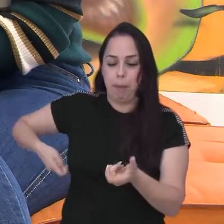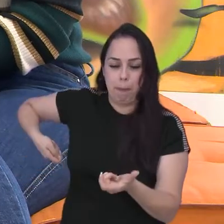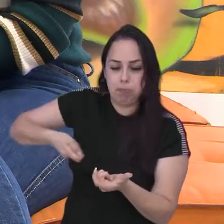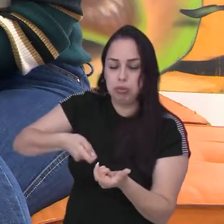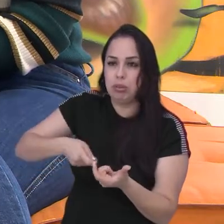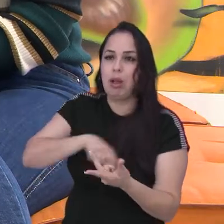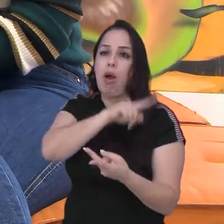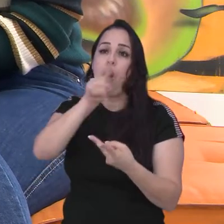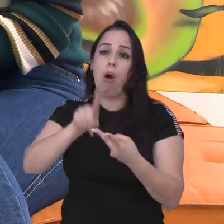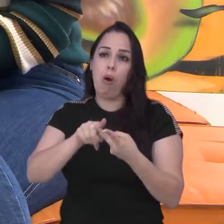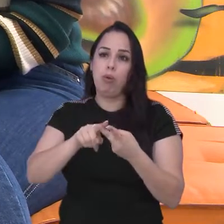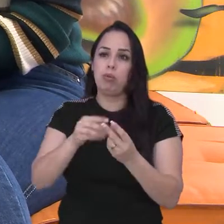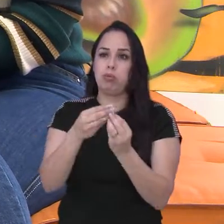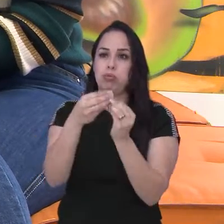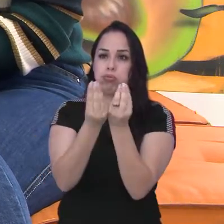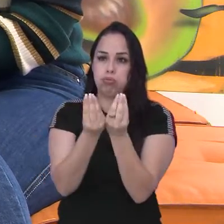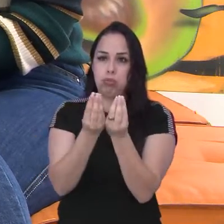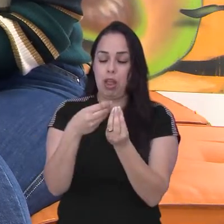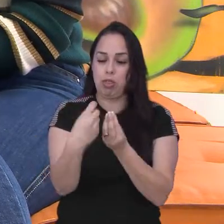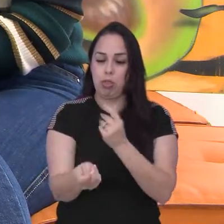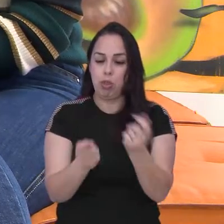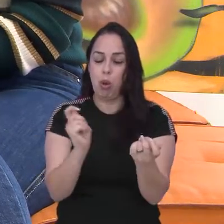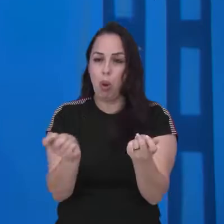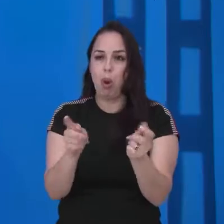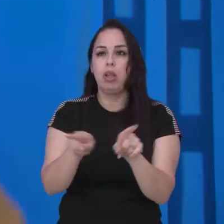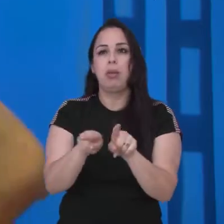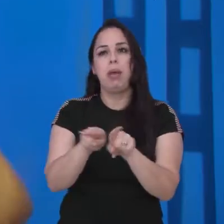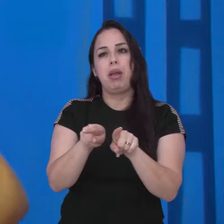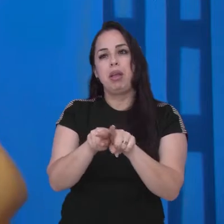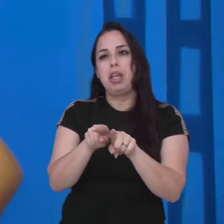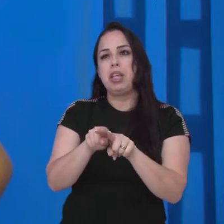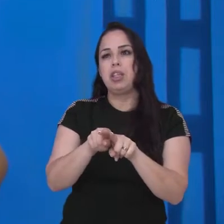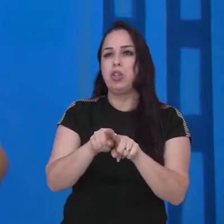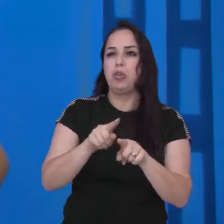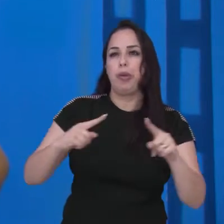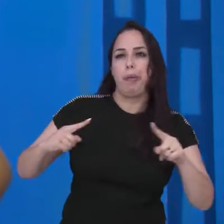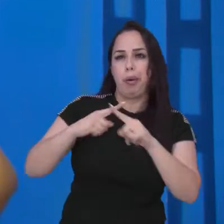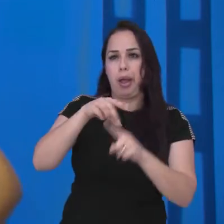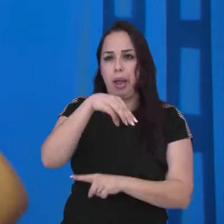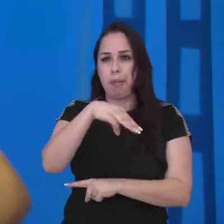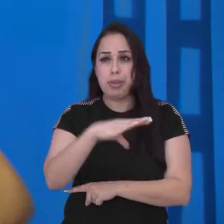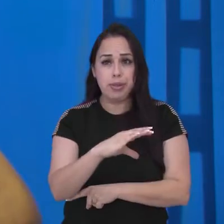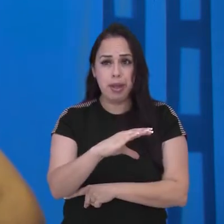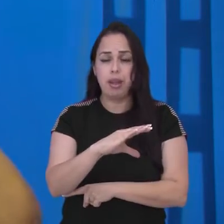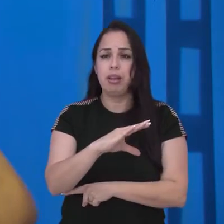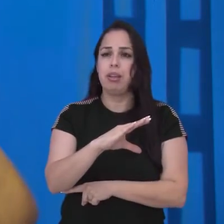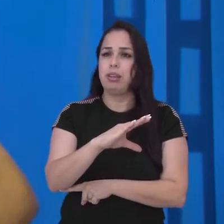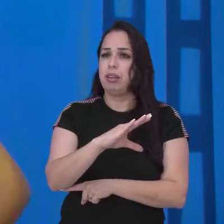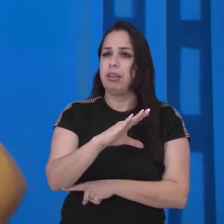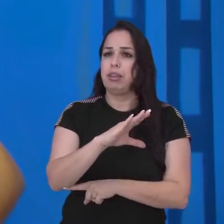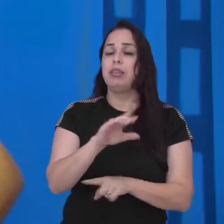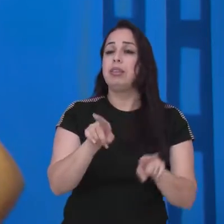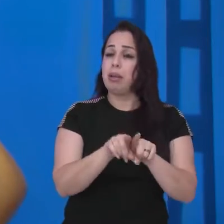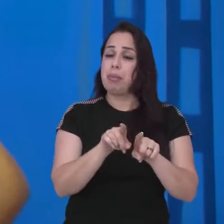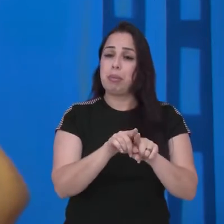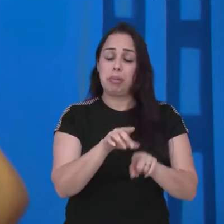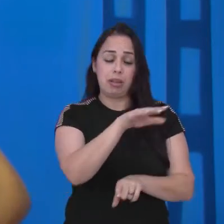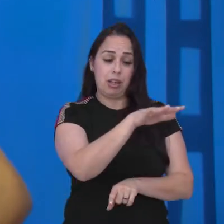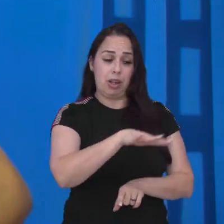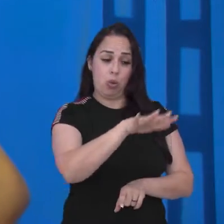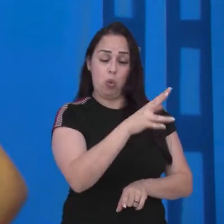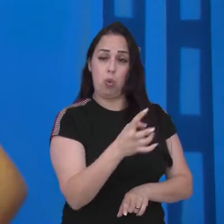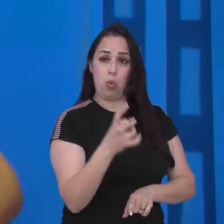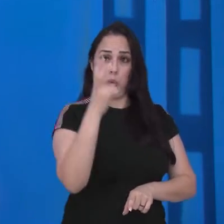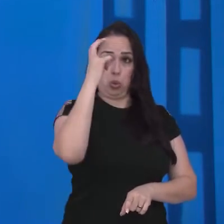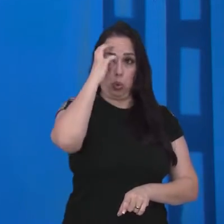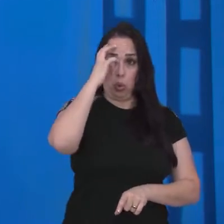e um truco, que é culturas específicas da periferia, e quando você vem pro centro da cidade, aí você lidar mais com essas culturas que acontecem no